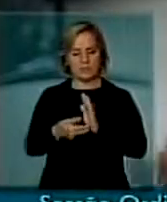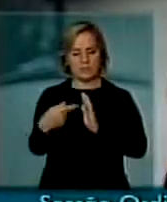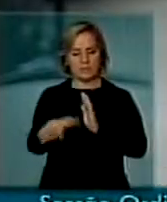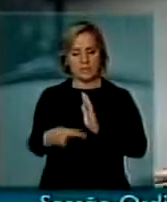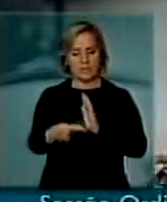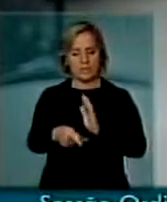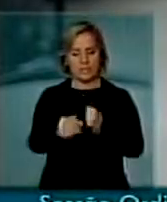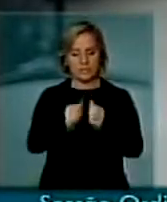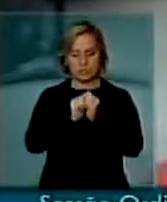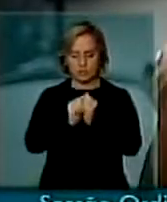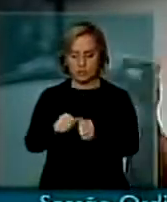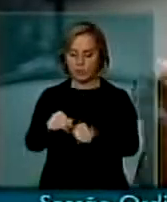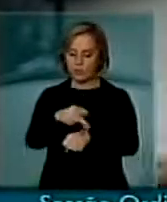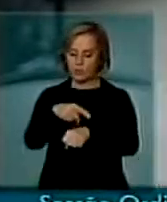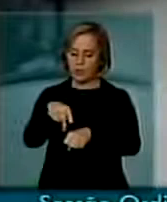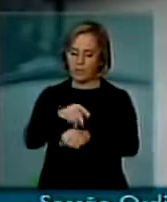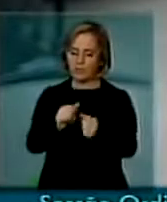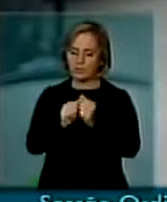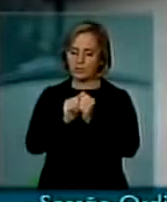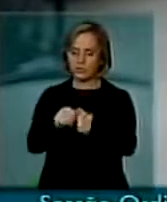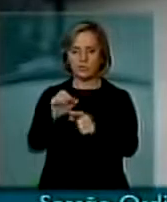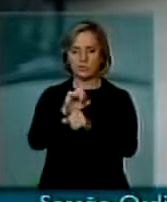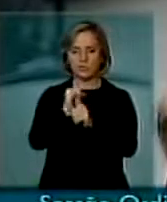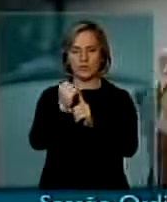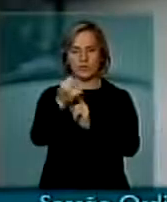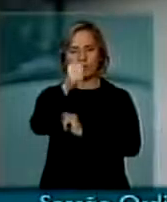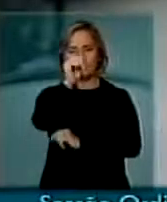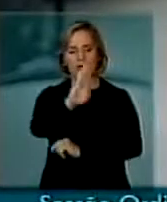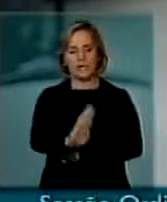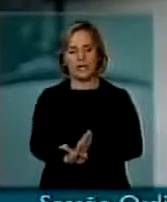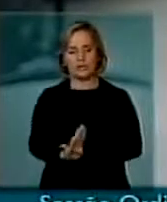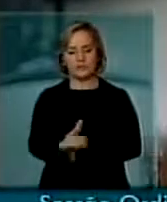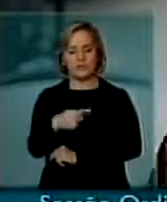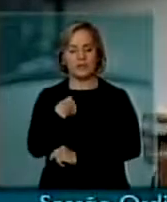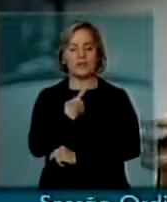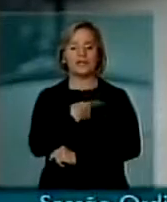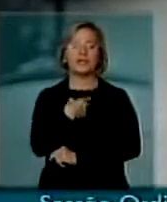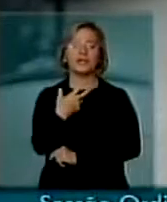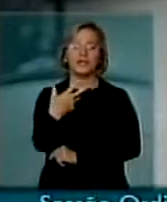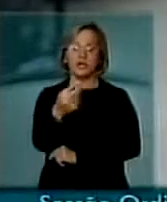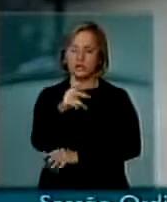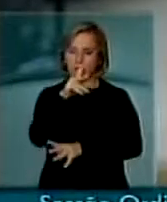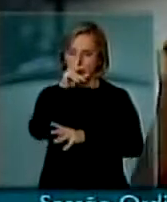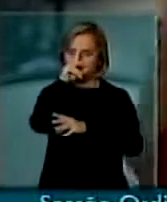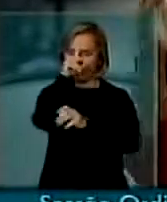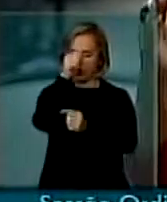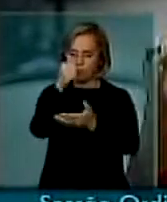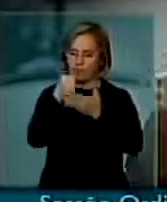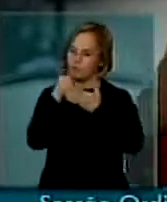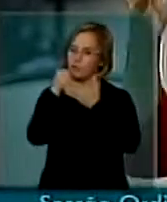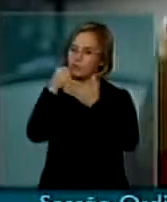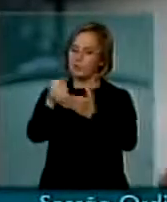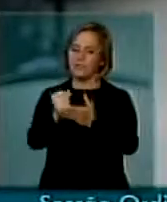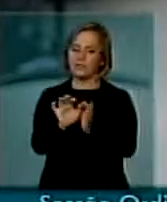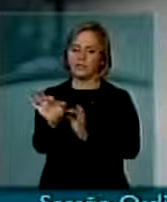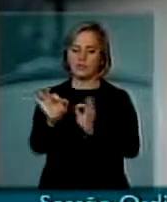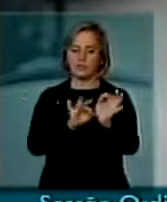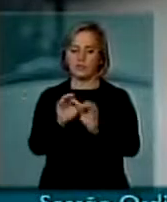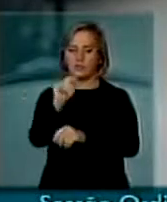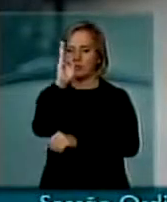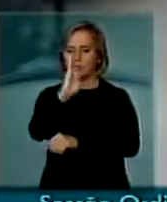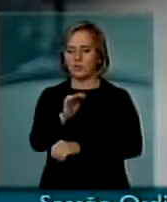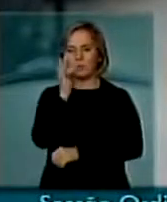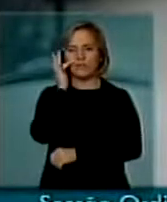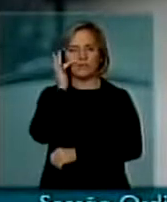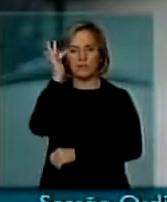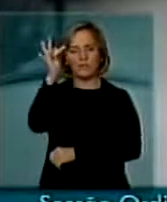aqui, junto com o país e junto com a sociedade brasileira, nós haveremos de fortalecer e preparar um grande Brasil para